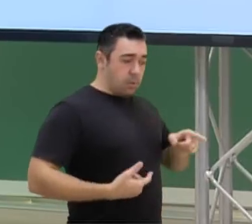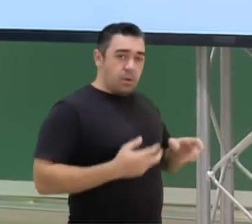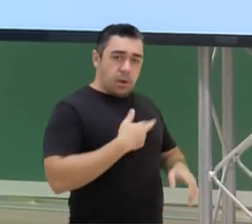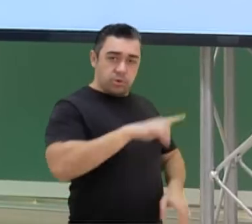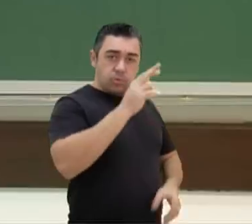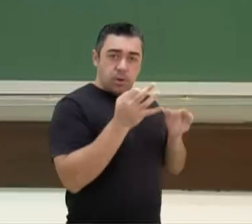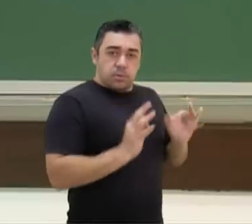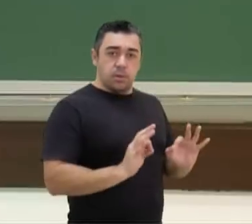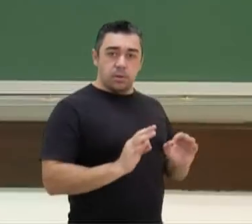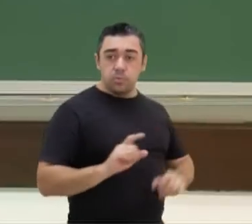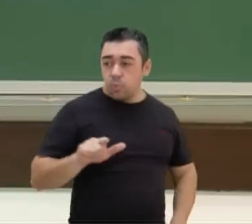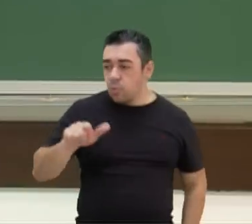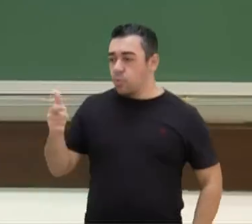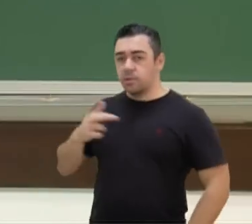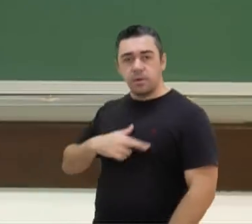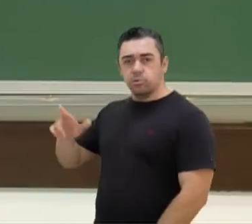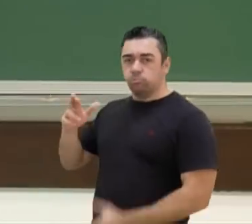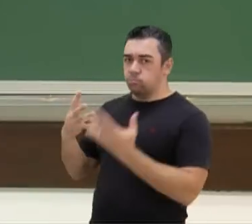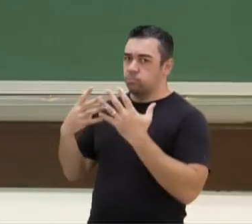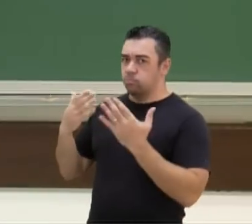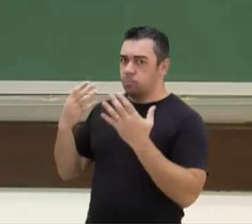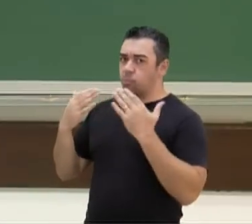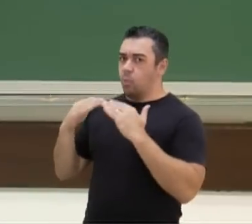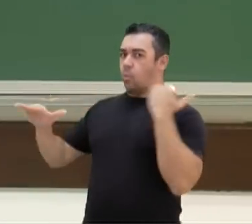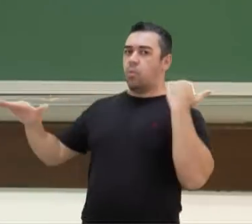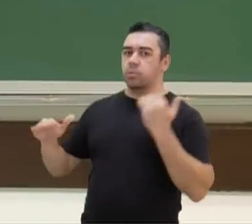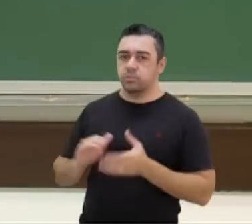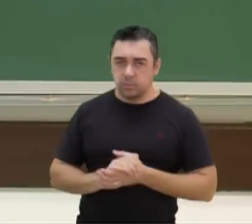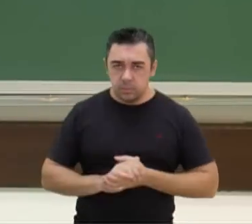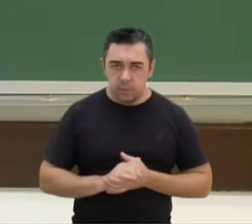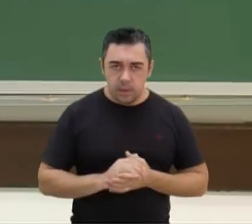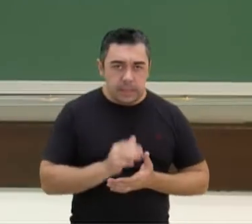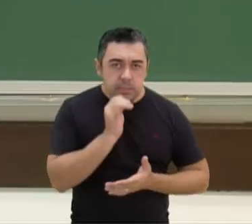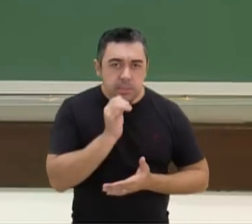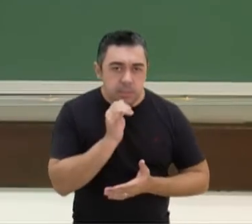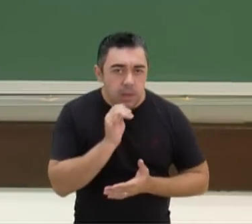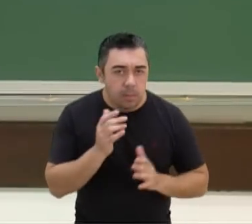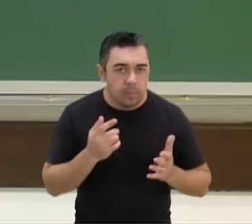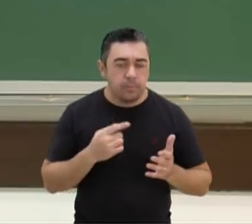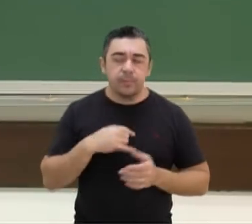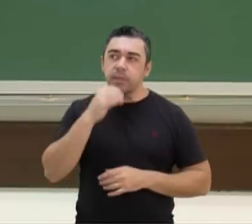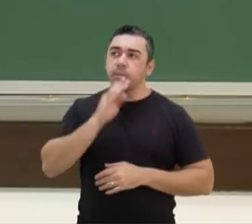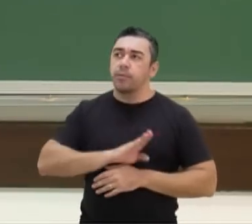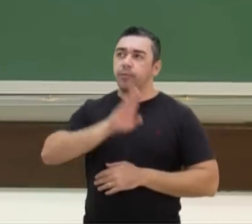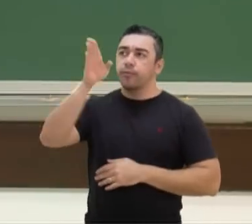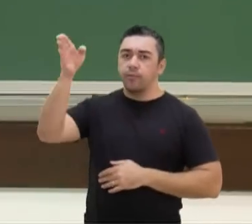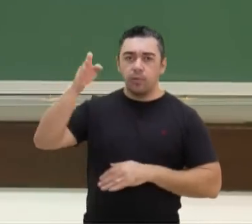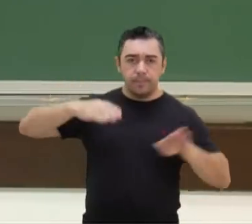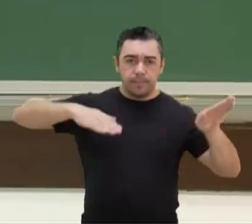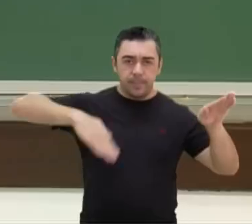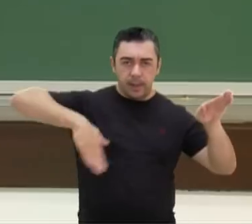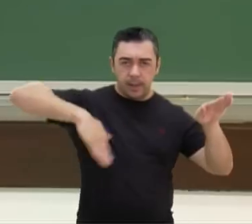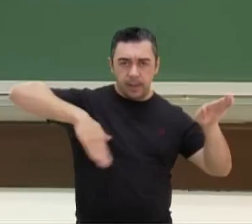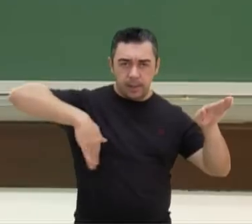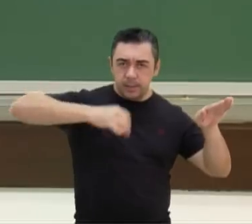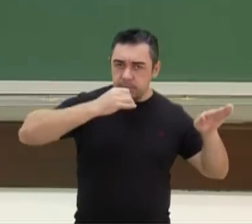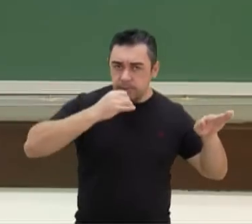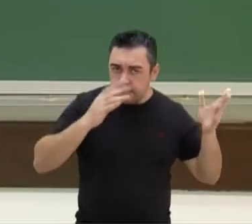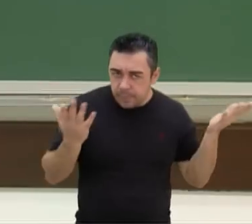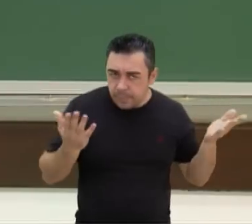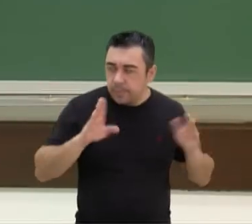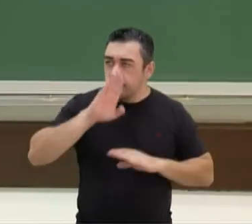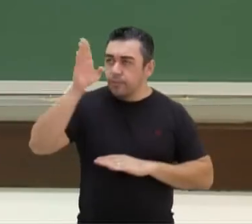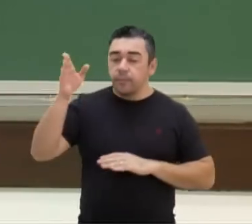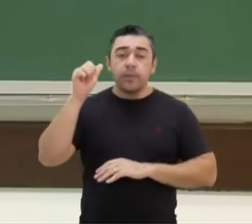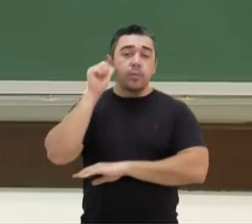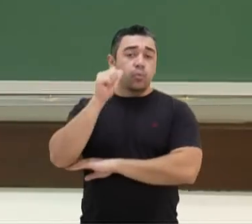é na outra. Vou dar alguns exemplos bem práticos aqui para a gente entender. A gente vai para o litoral do Paraná, ou qualquer litoral, e